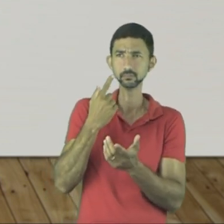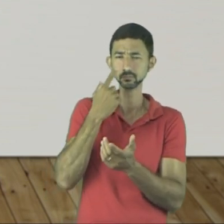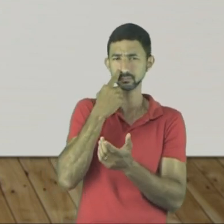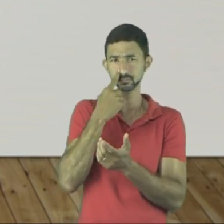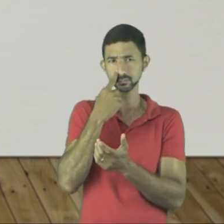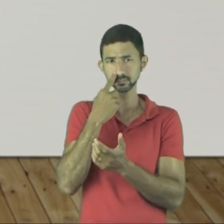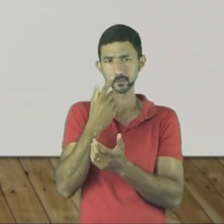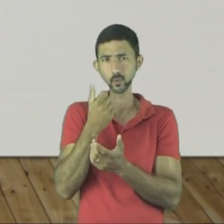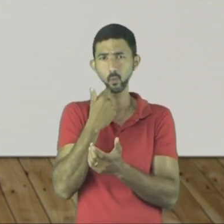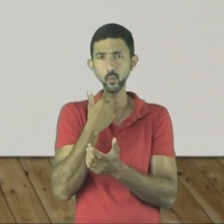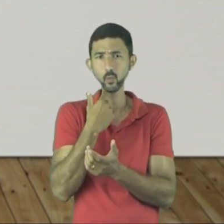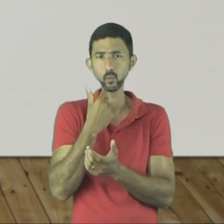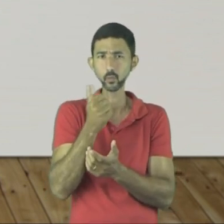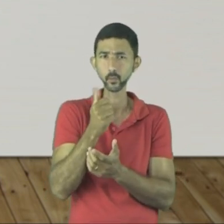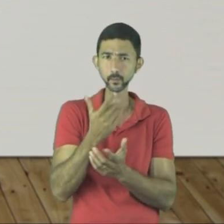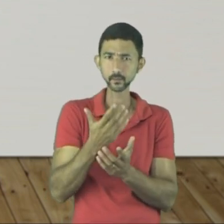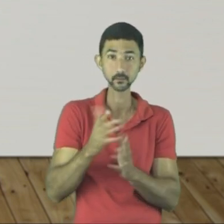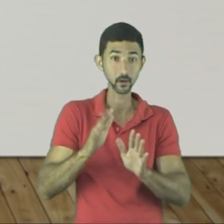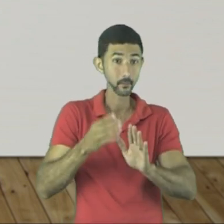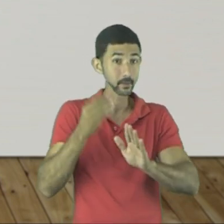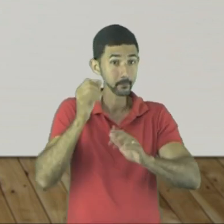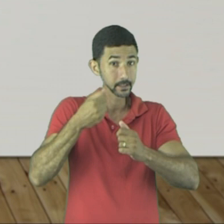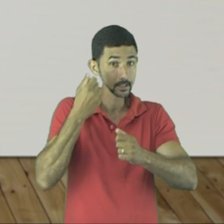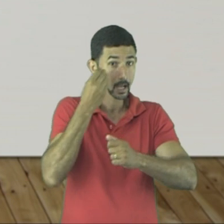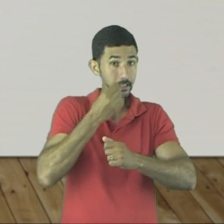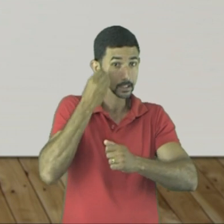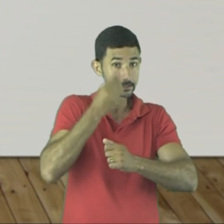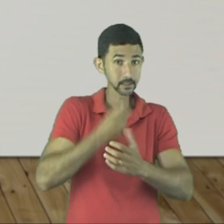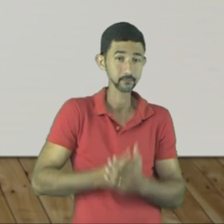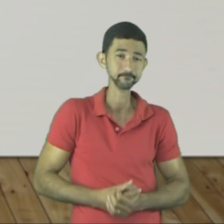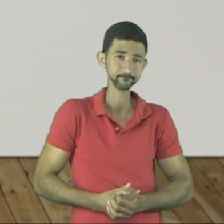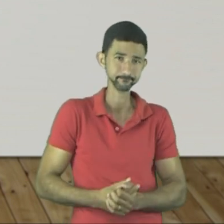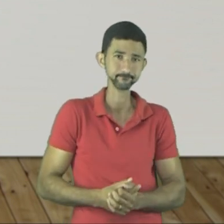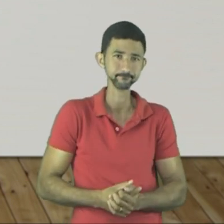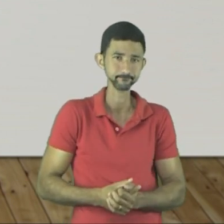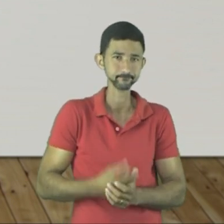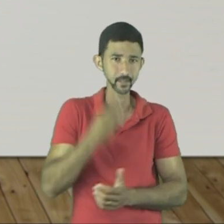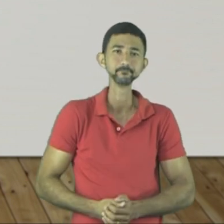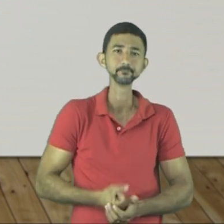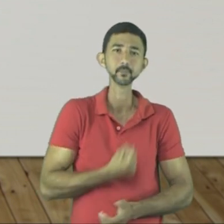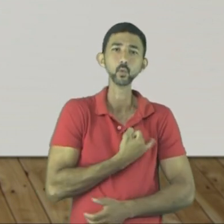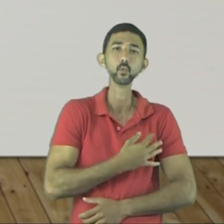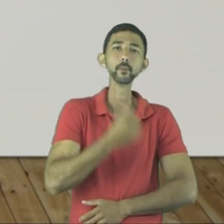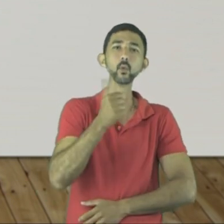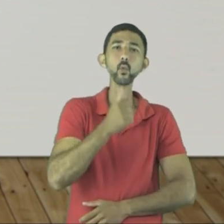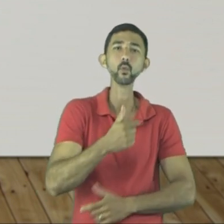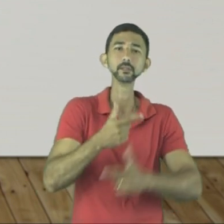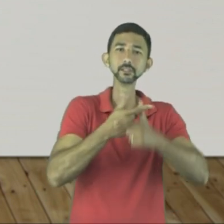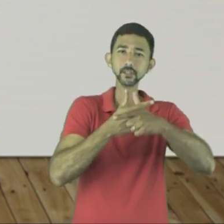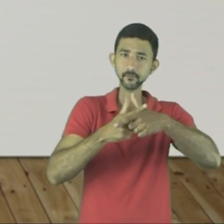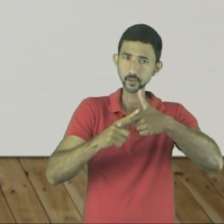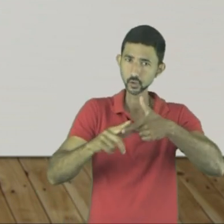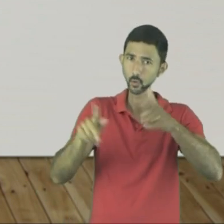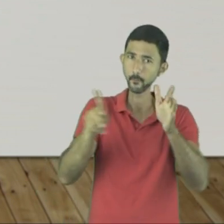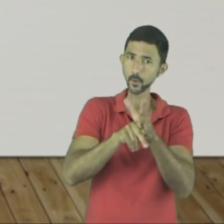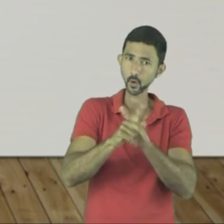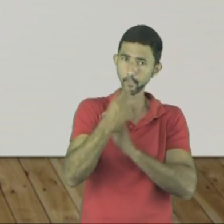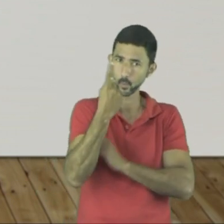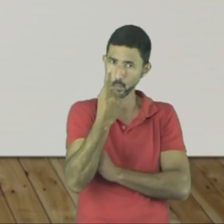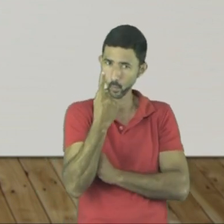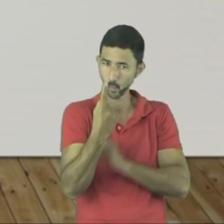diz se é ou não número primo? Não, eu tenho que analisar primeiro. Então vamos analisar aí o 11. É divisível somente por